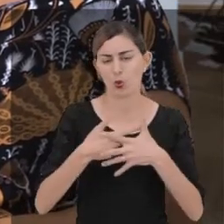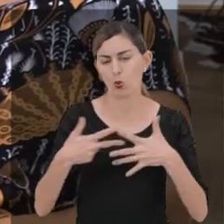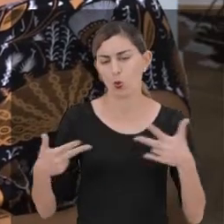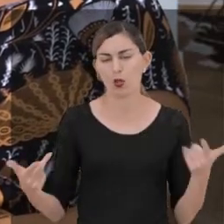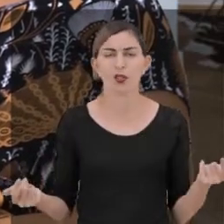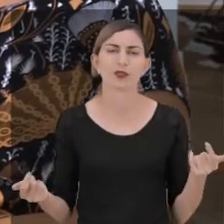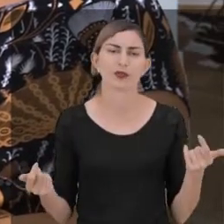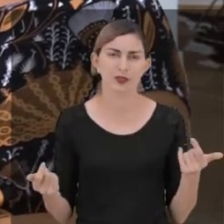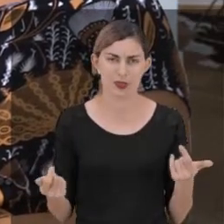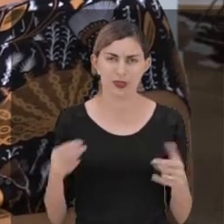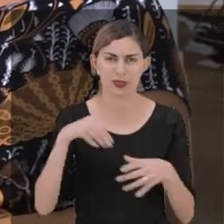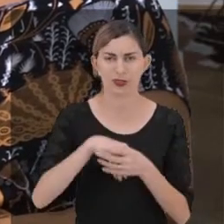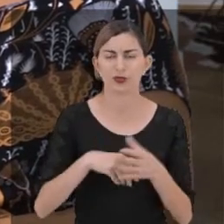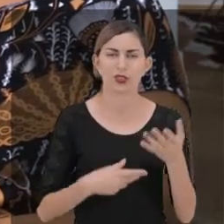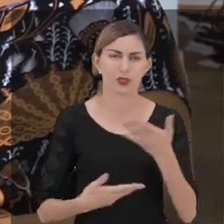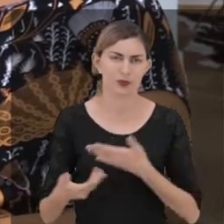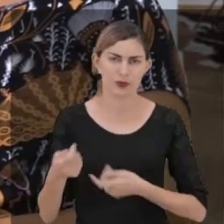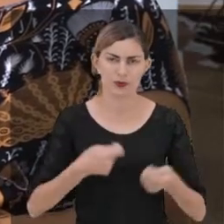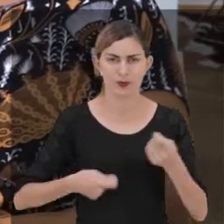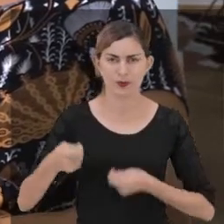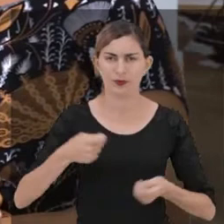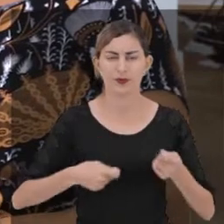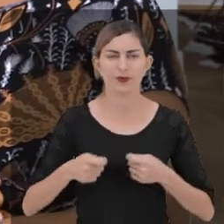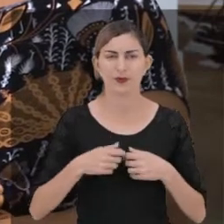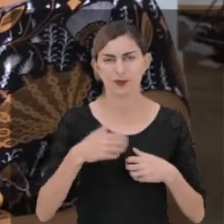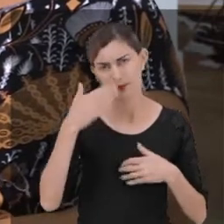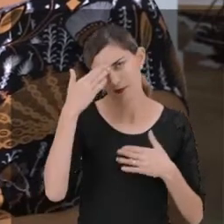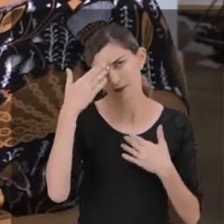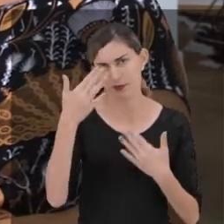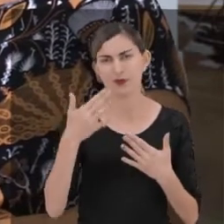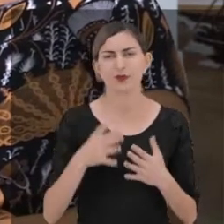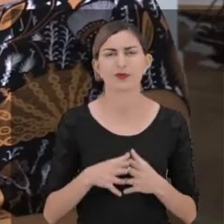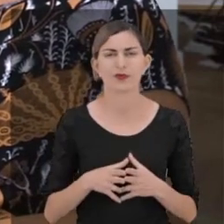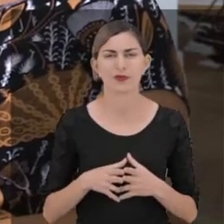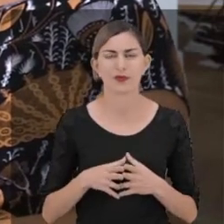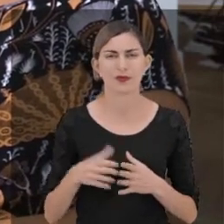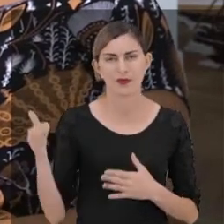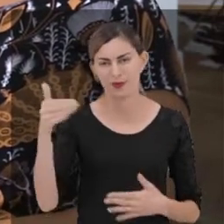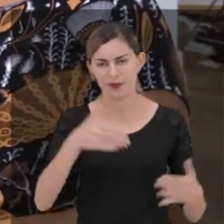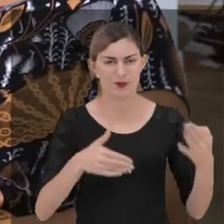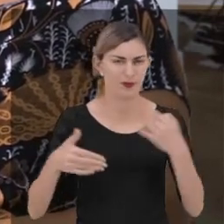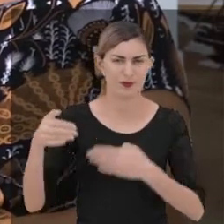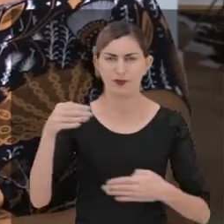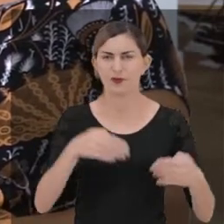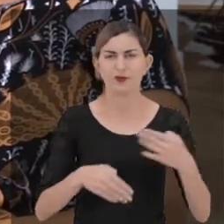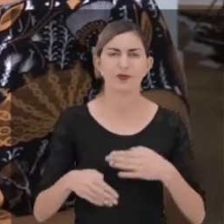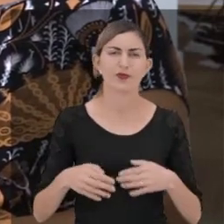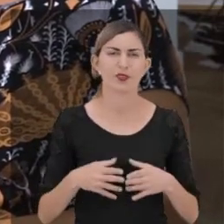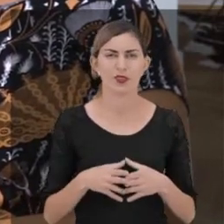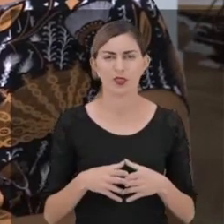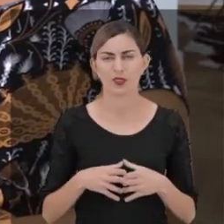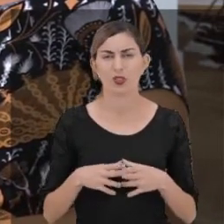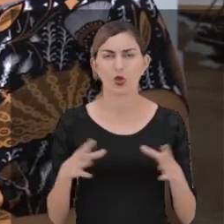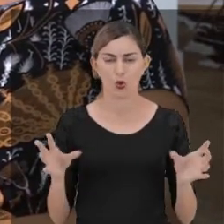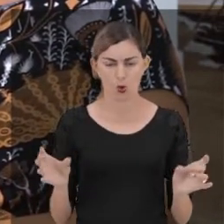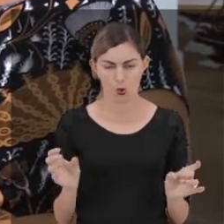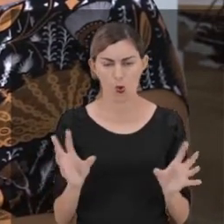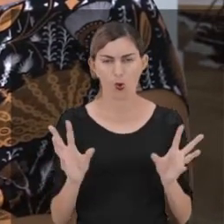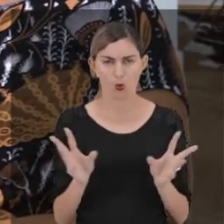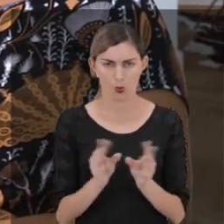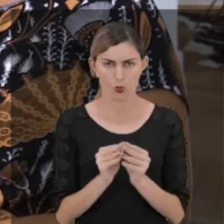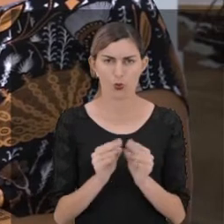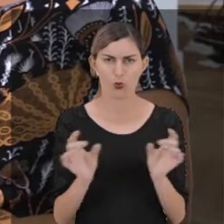qualificação da economia do mercado. Ok, obrigada, Andréa, por tua participação. Estamos concluindo agora